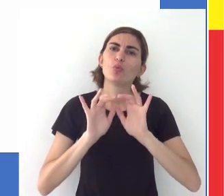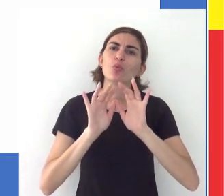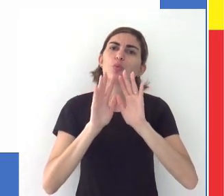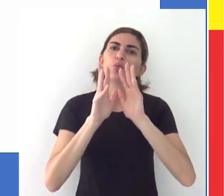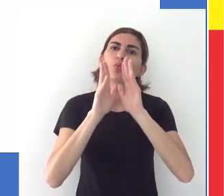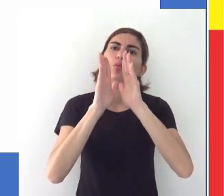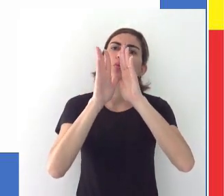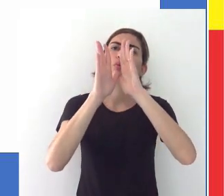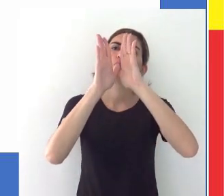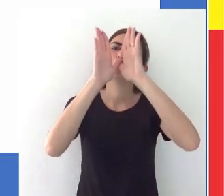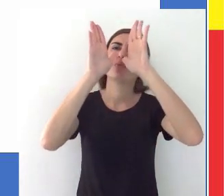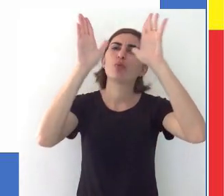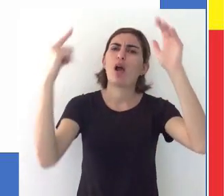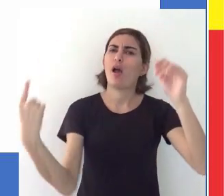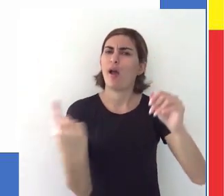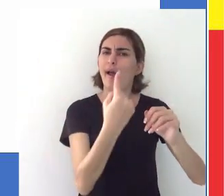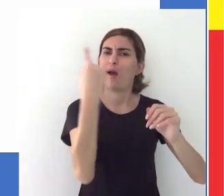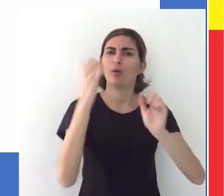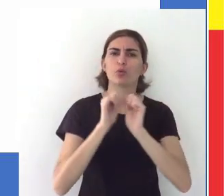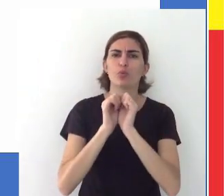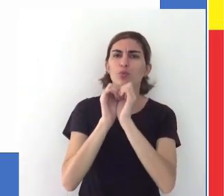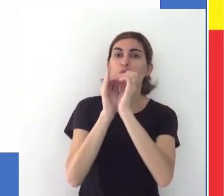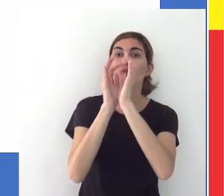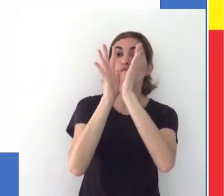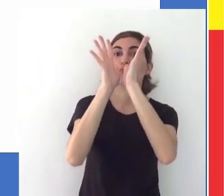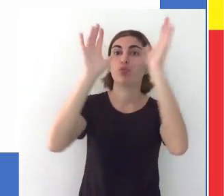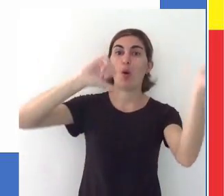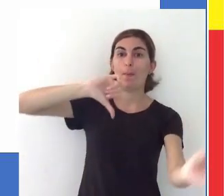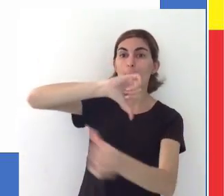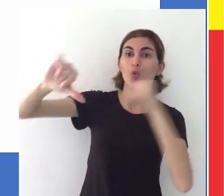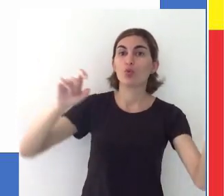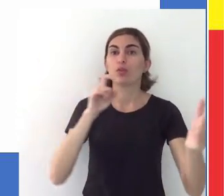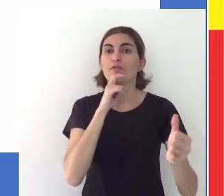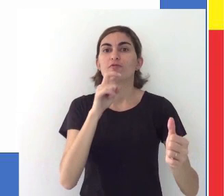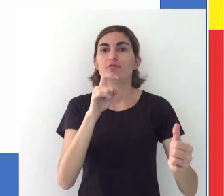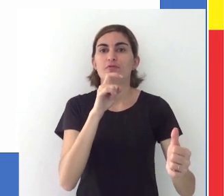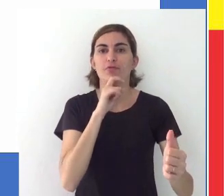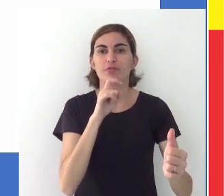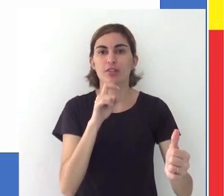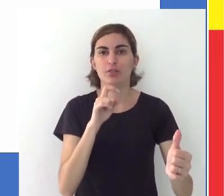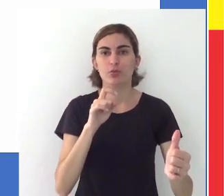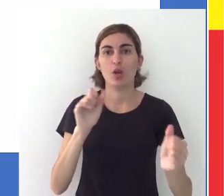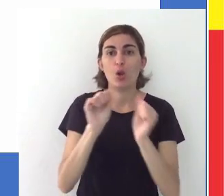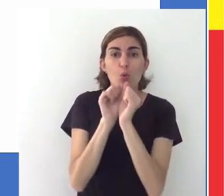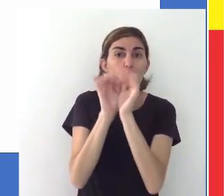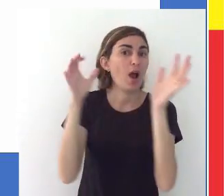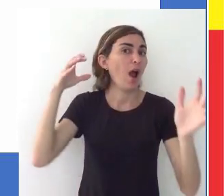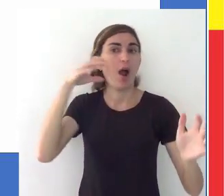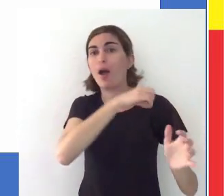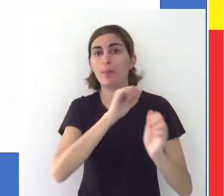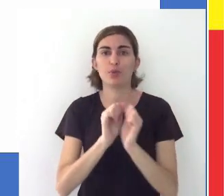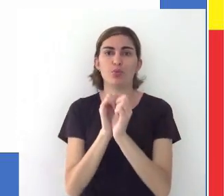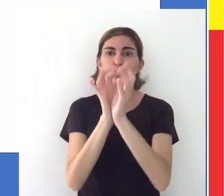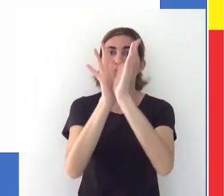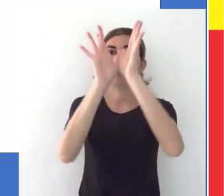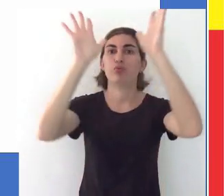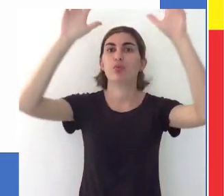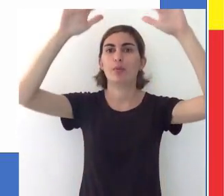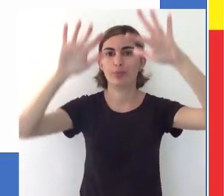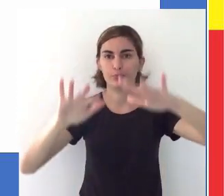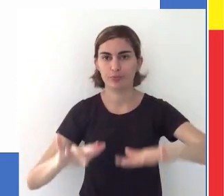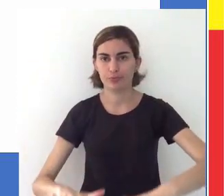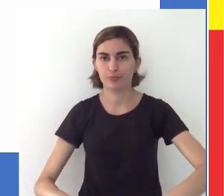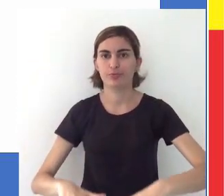e acaba sendo jogado para o alto, certo? Ficando frio. Quando ele é jogado para o alto, ficando frio, ele resfria muito rápido e